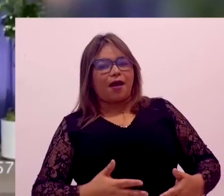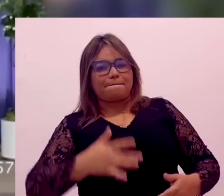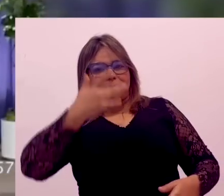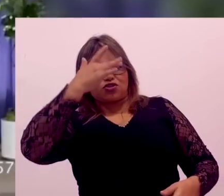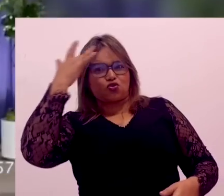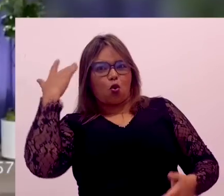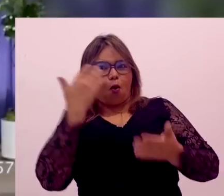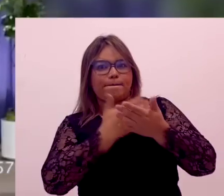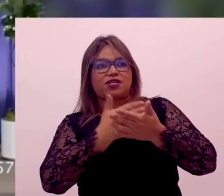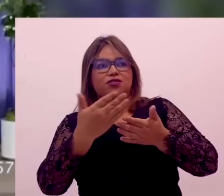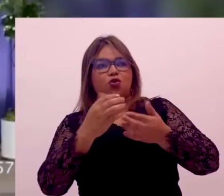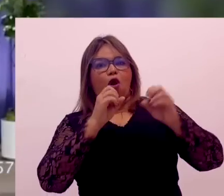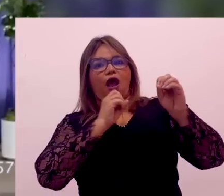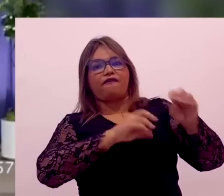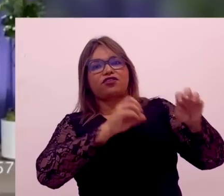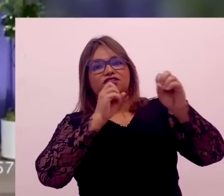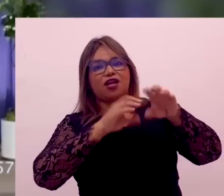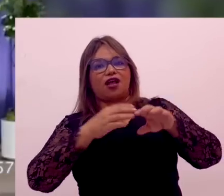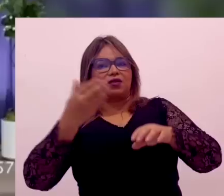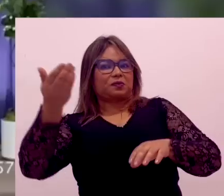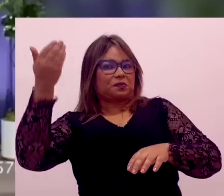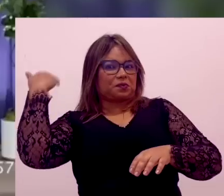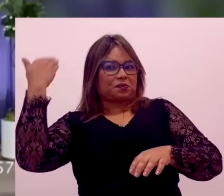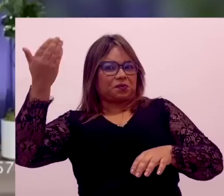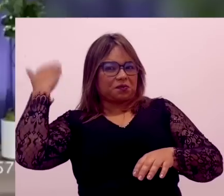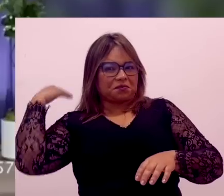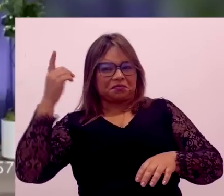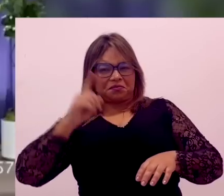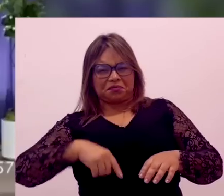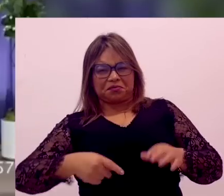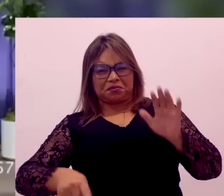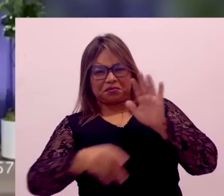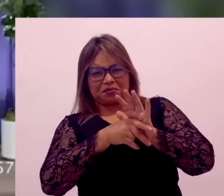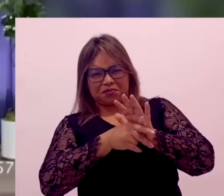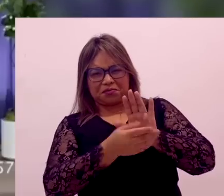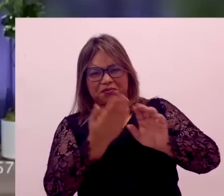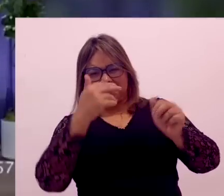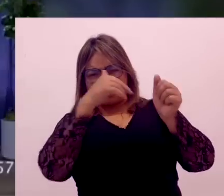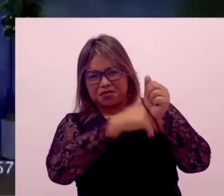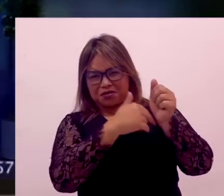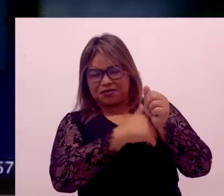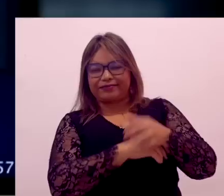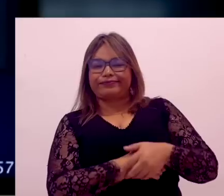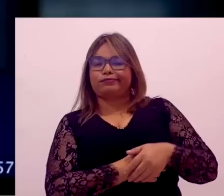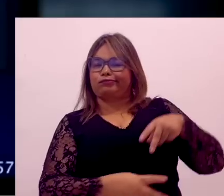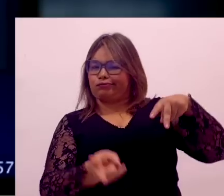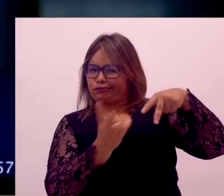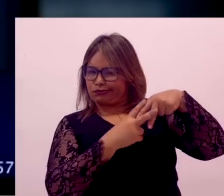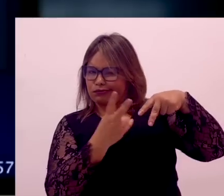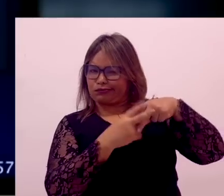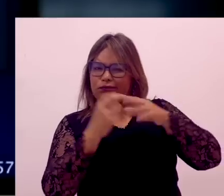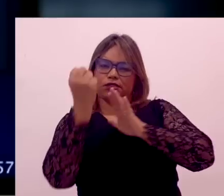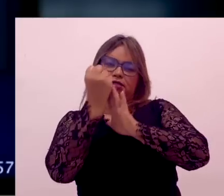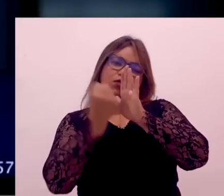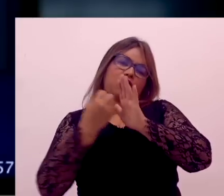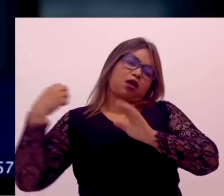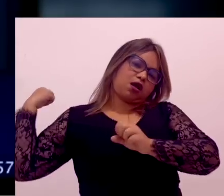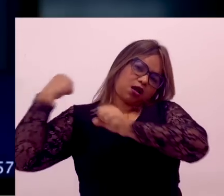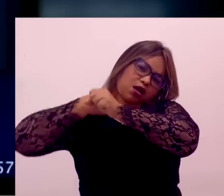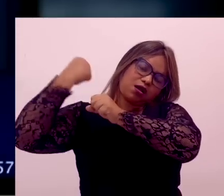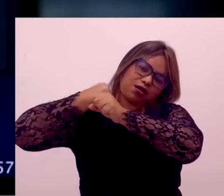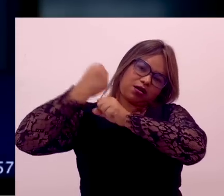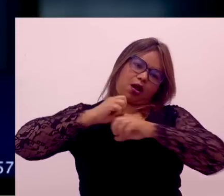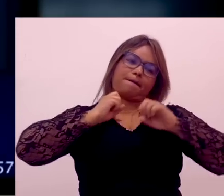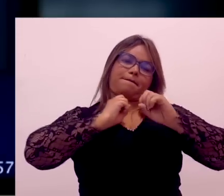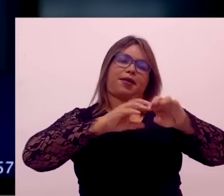a maçonaria ensinou por muitos séculos e vai continuar ensinando por muito tempo. Vamos